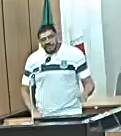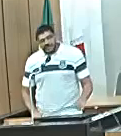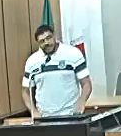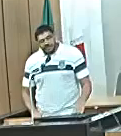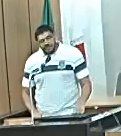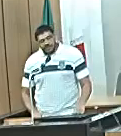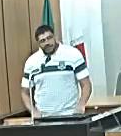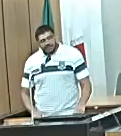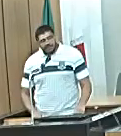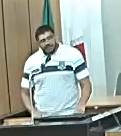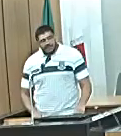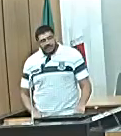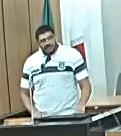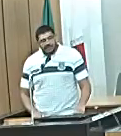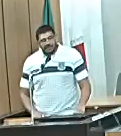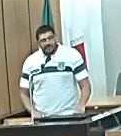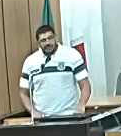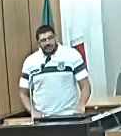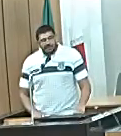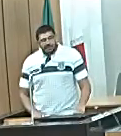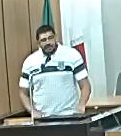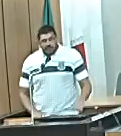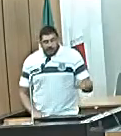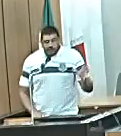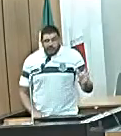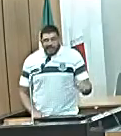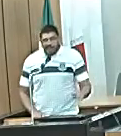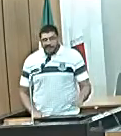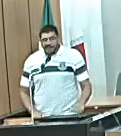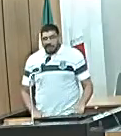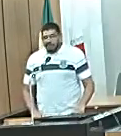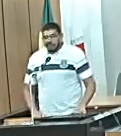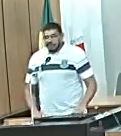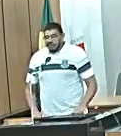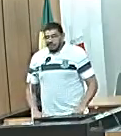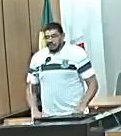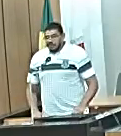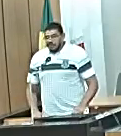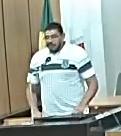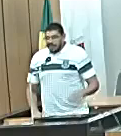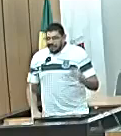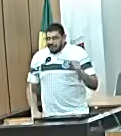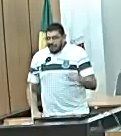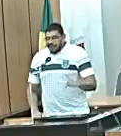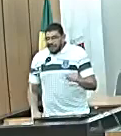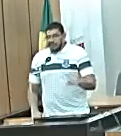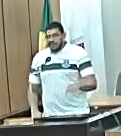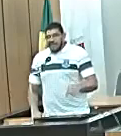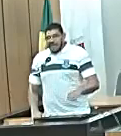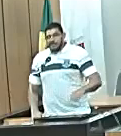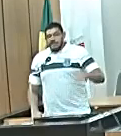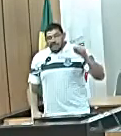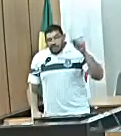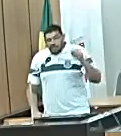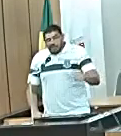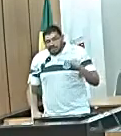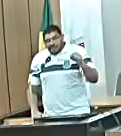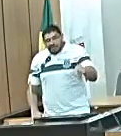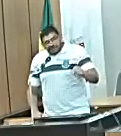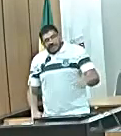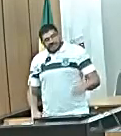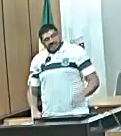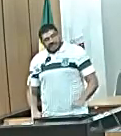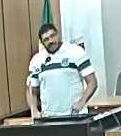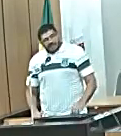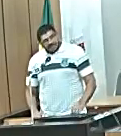deputado plate já esteve aqui e outros mais virão para defender a nossa causa e nós vamos